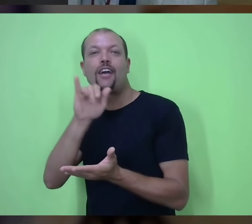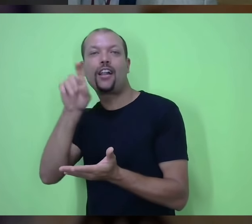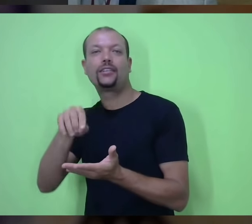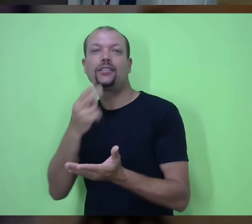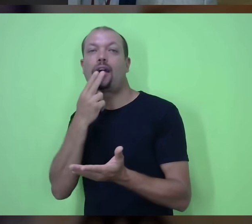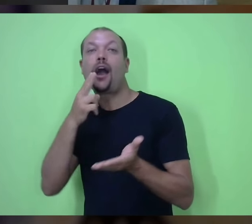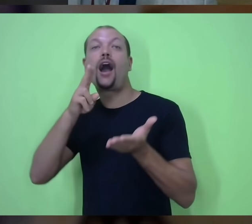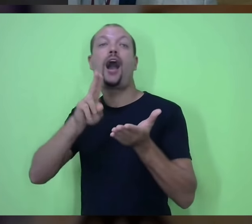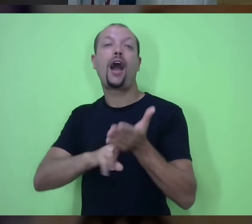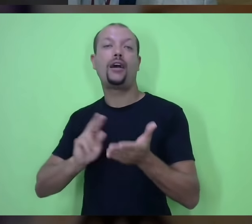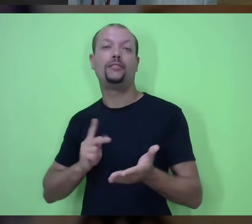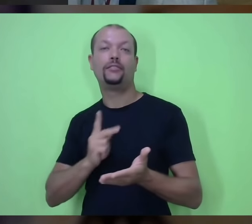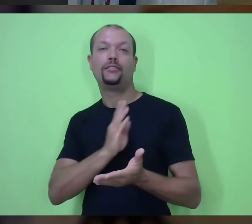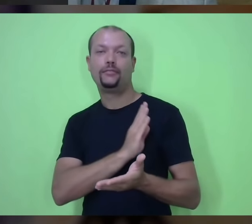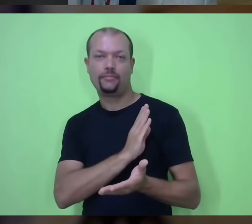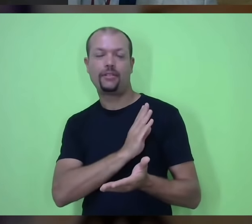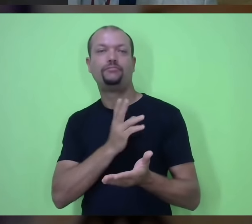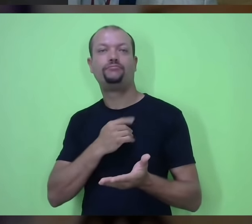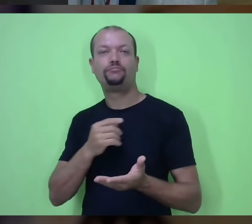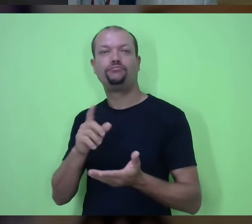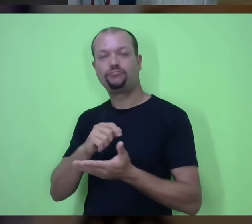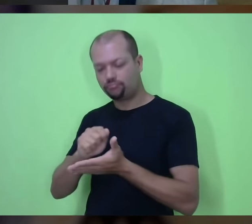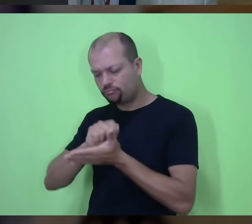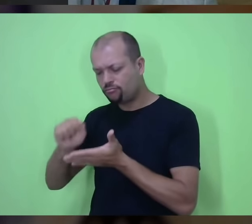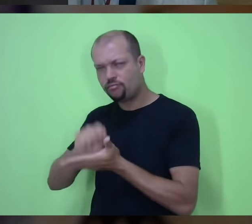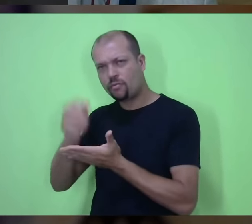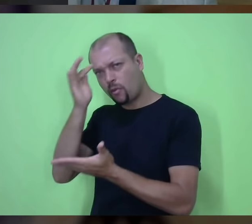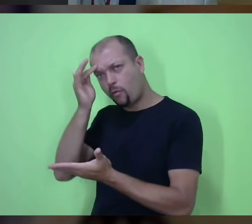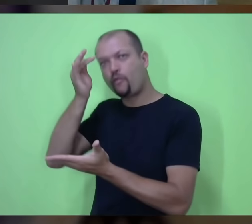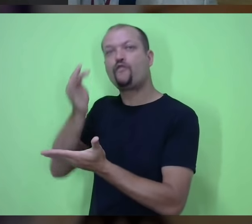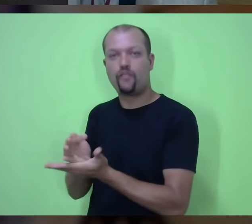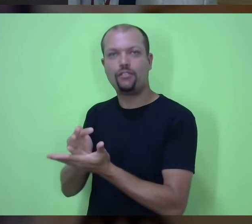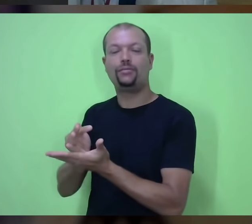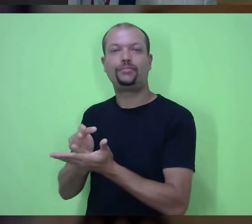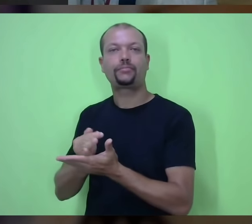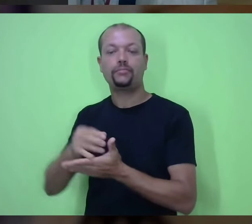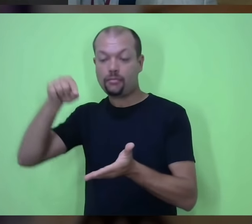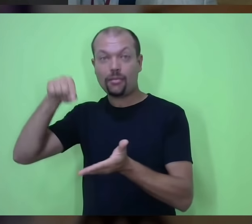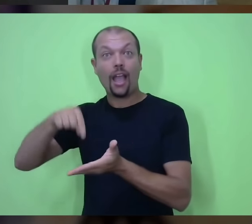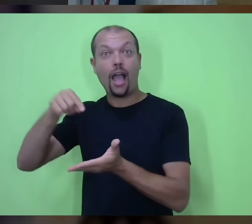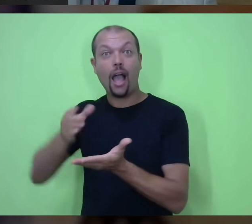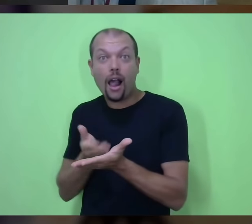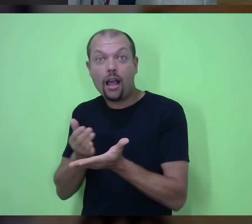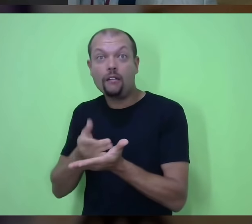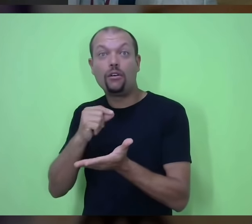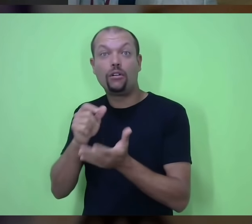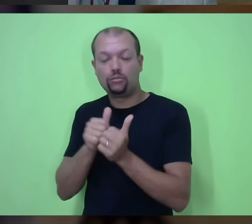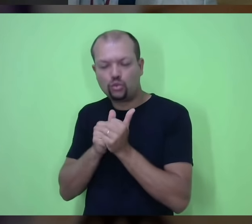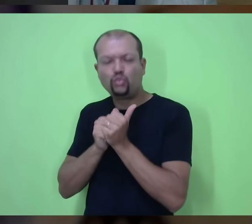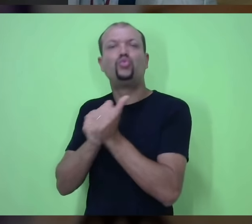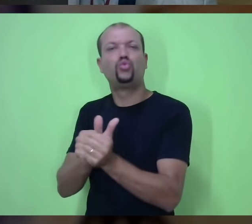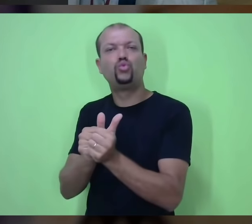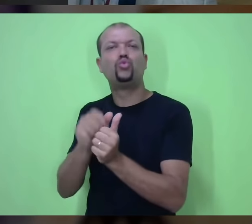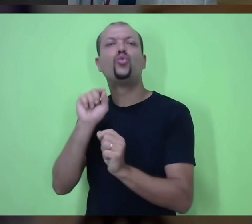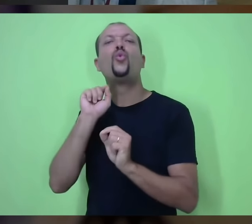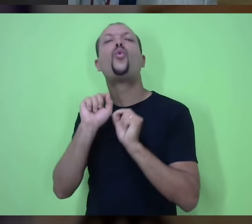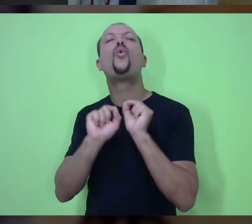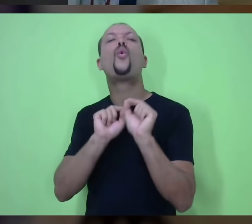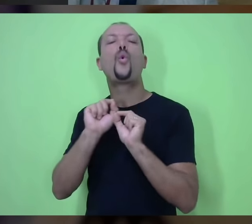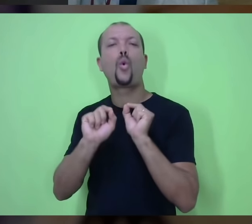aos Hebreus, o Autor da Fé, que é um livro que acompanha o nosso guia de estudos. Portanto, se